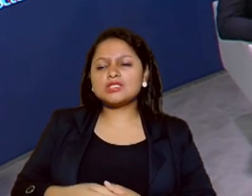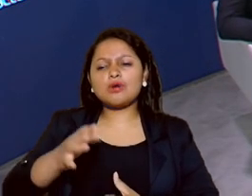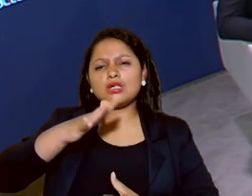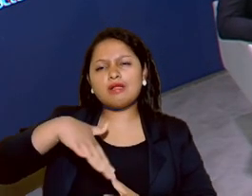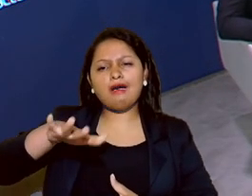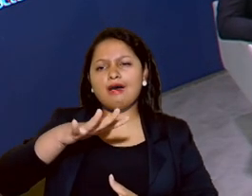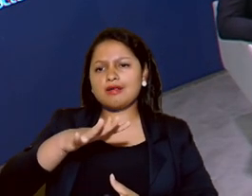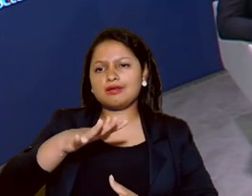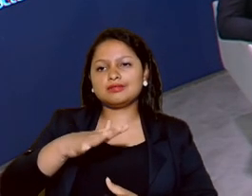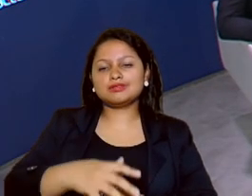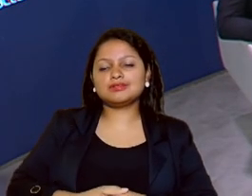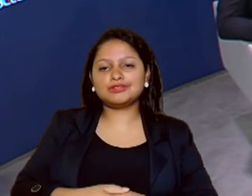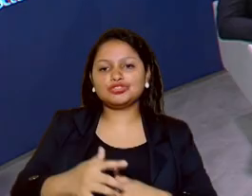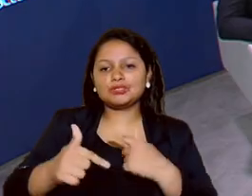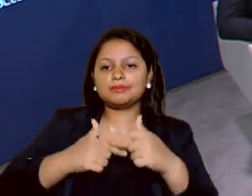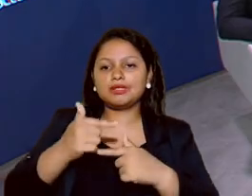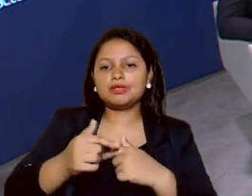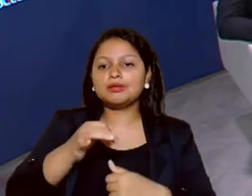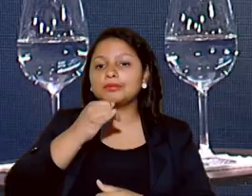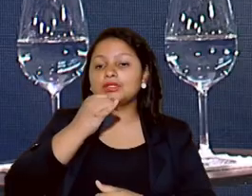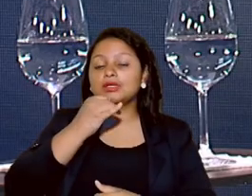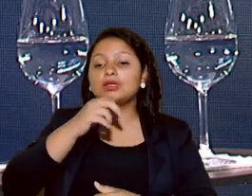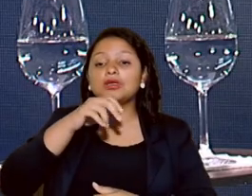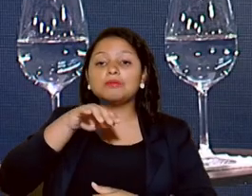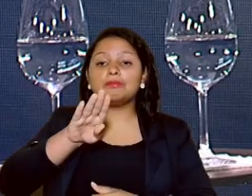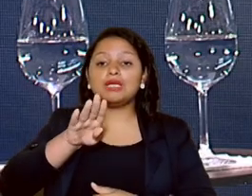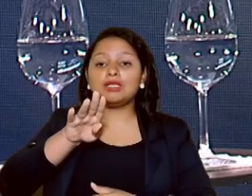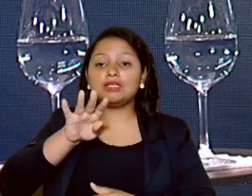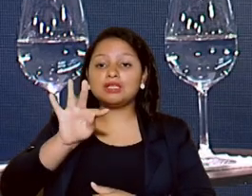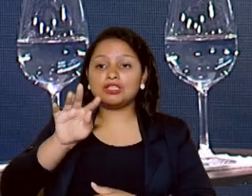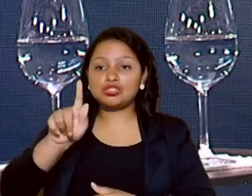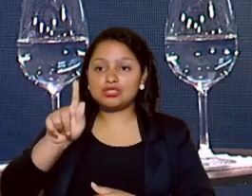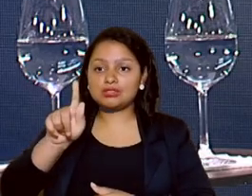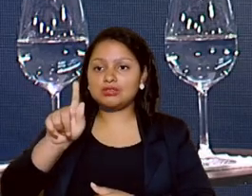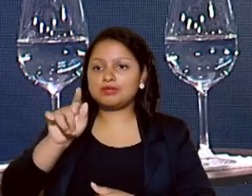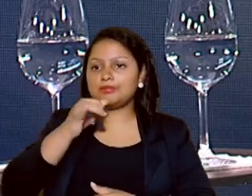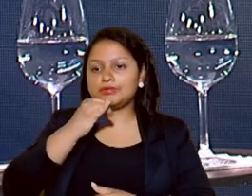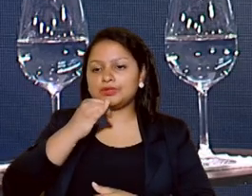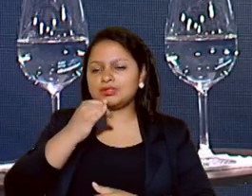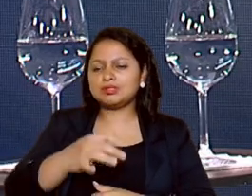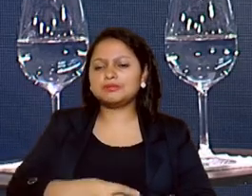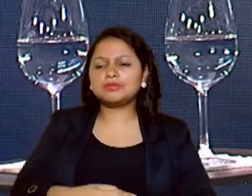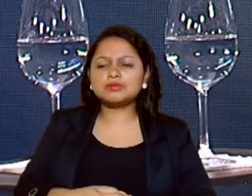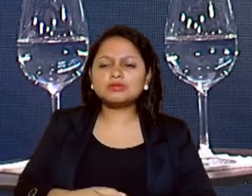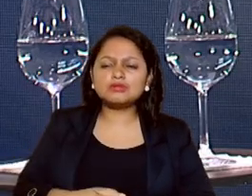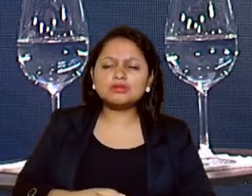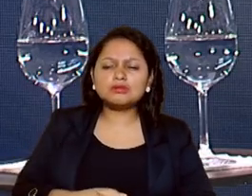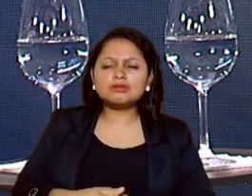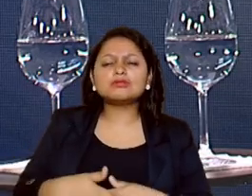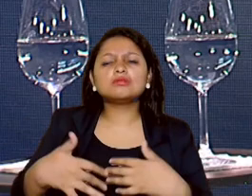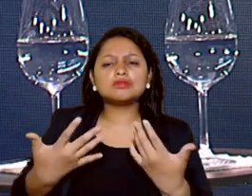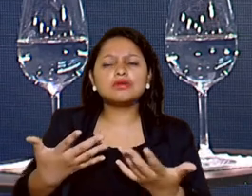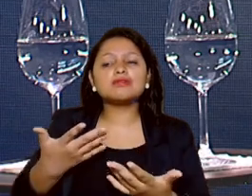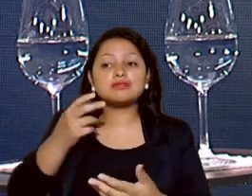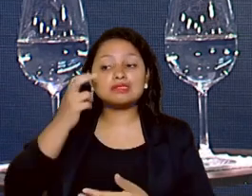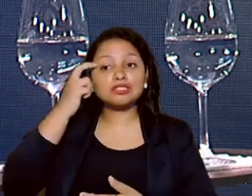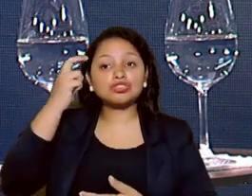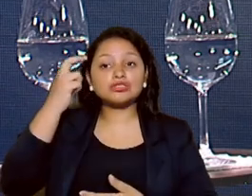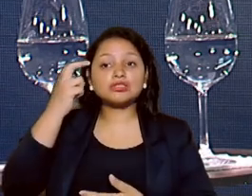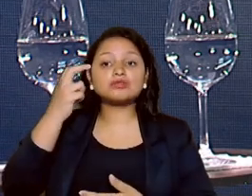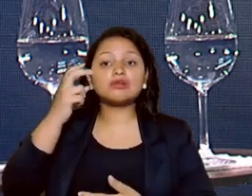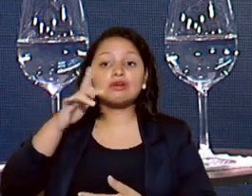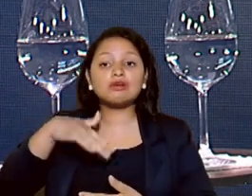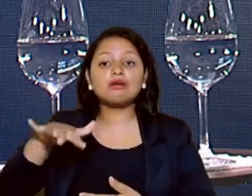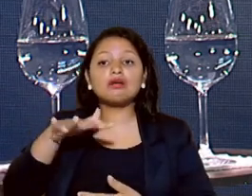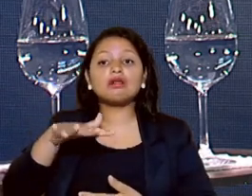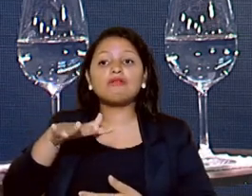pega por exemplo o BTG como exemplo essa essa competência essa inteligência ela foi ela